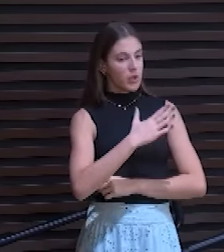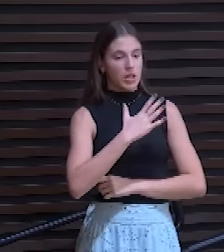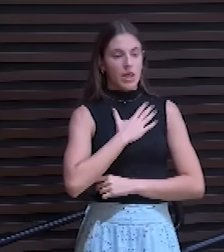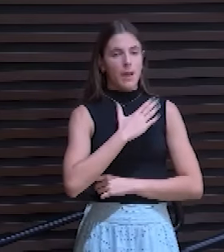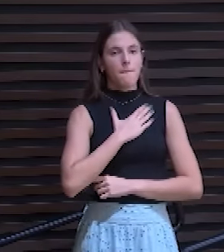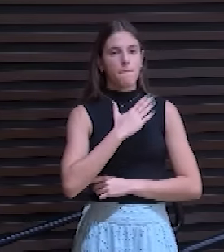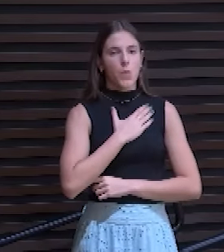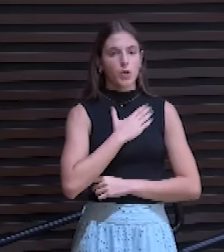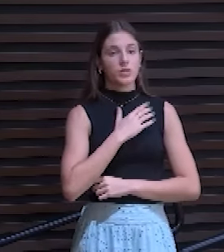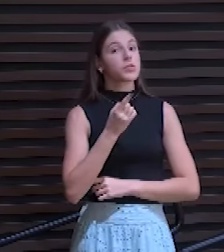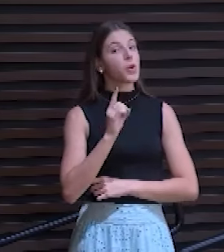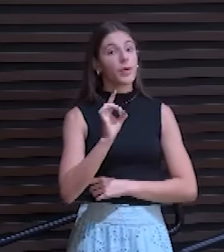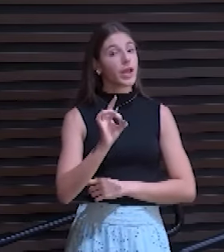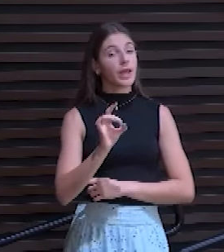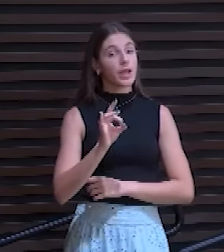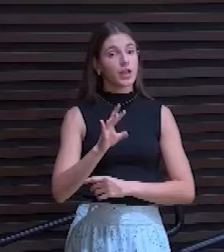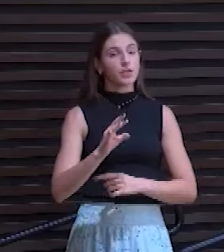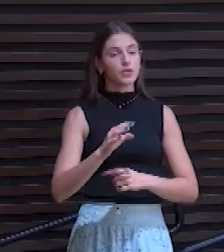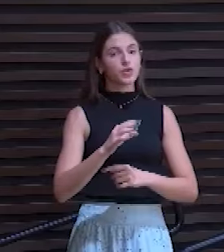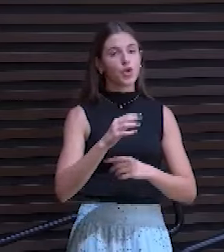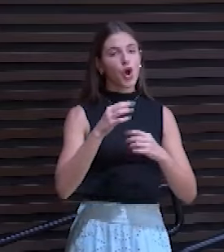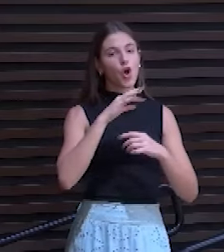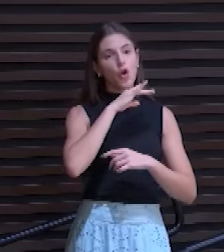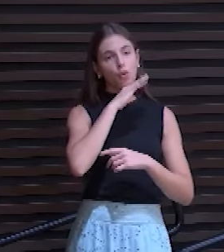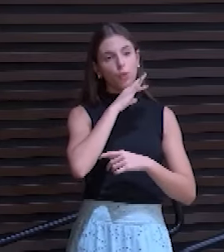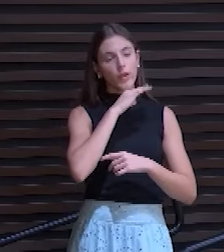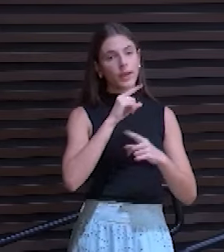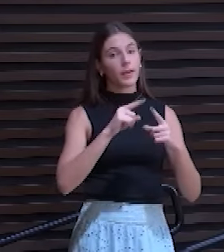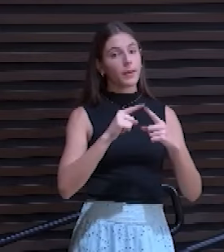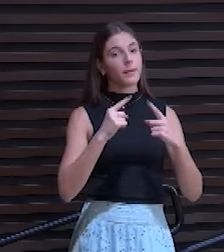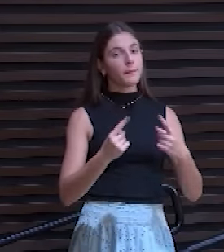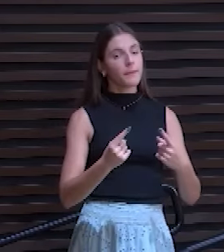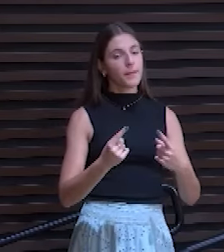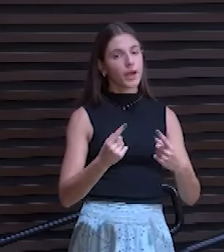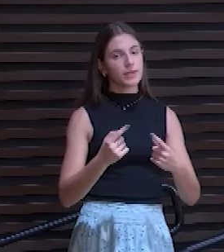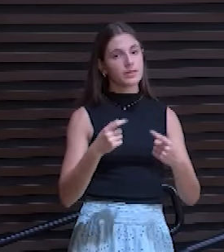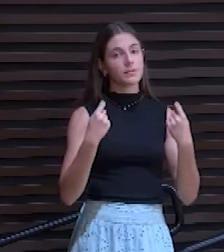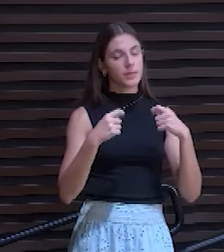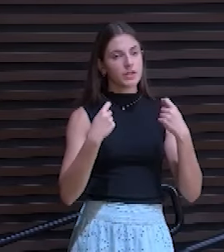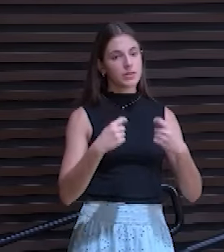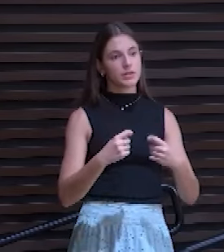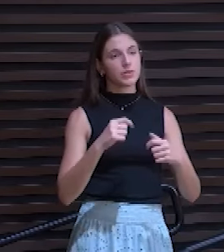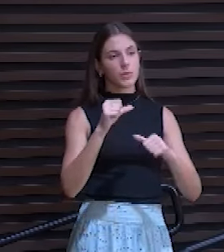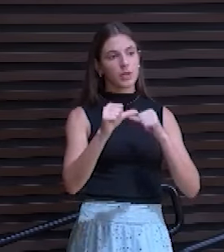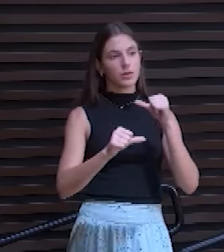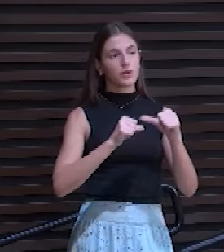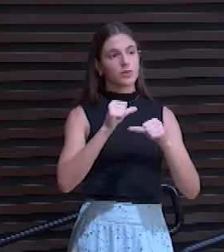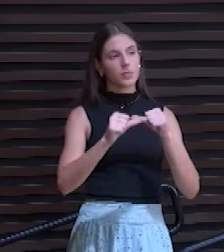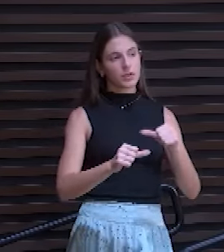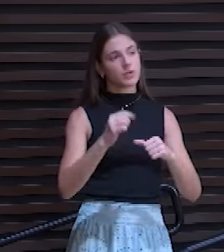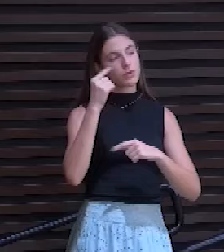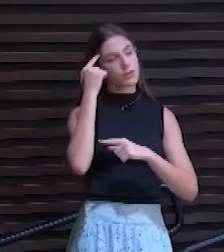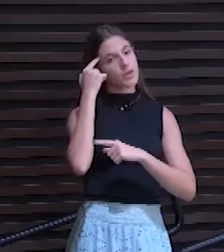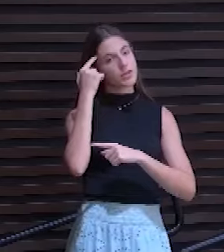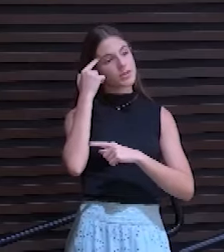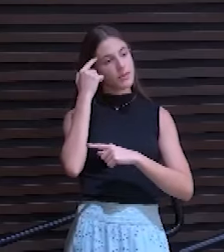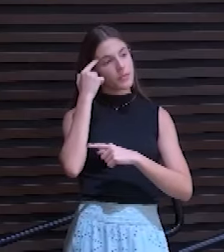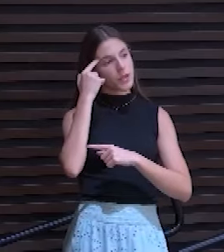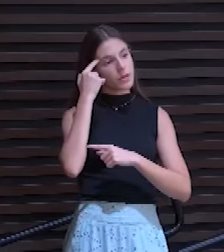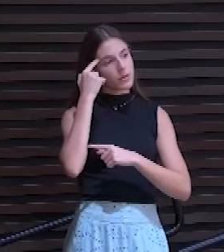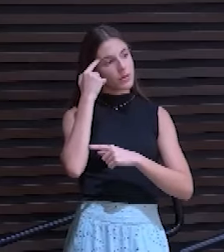destrutiva. Ela envolve uma mudança sutil no pensamento e na motivação que acaba nos colocando como pais em